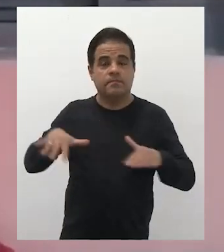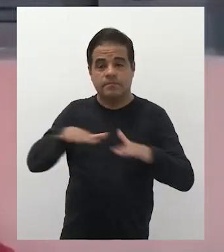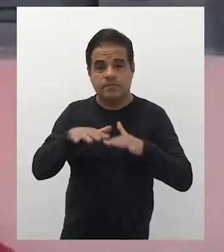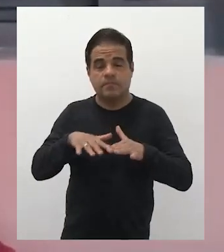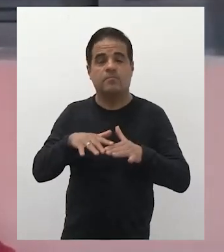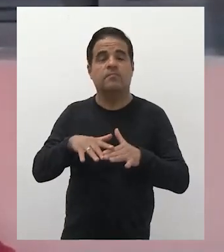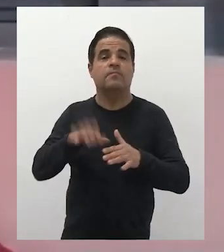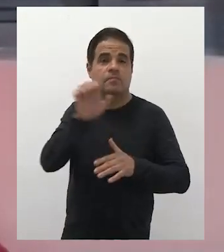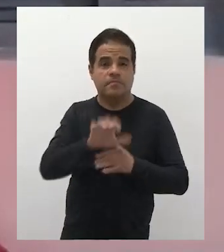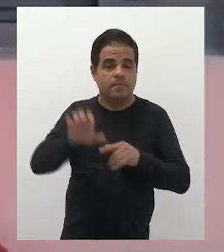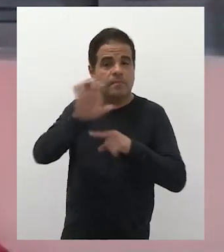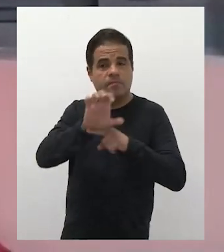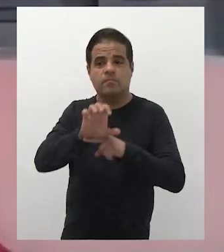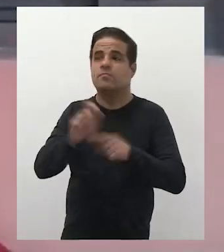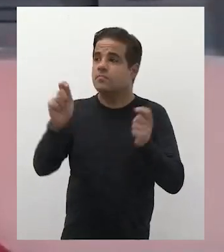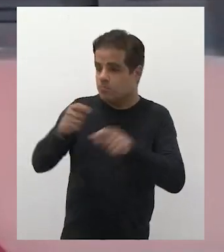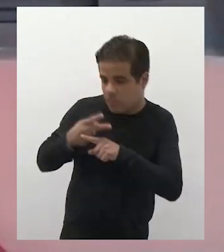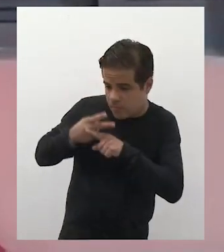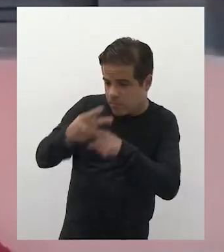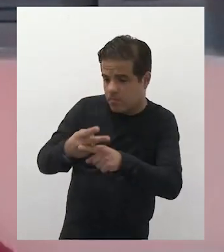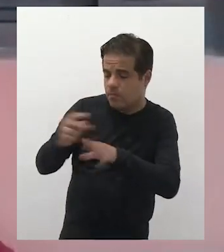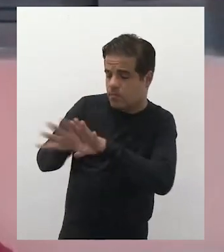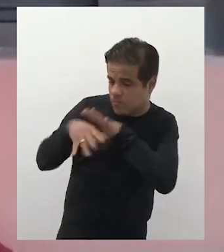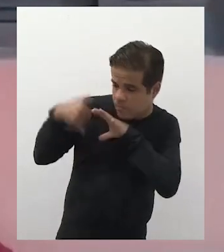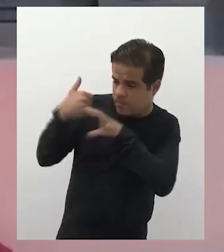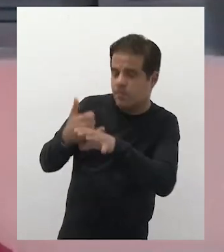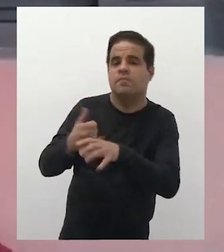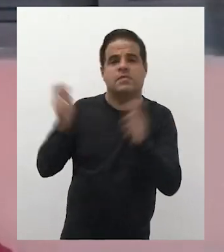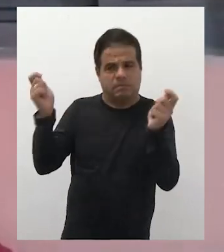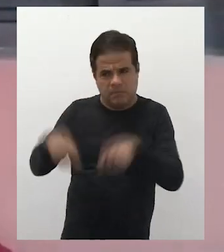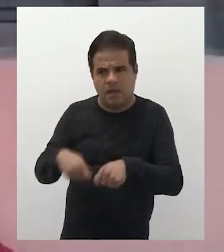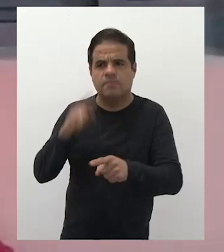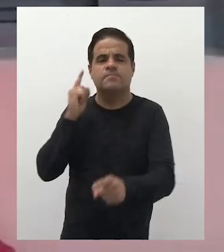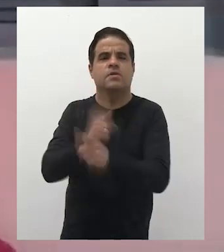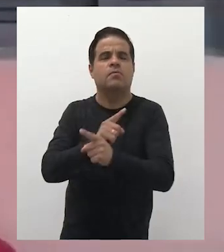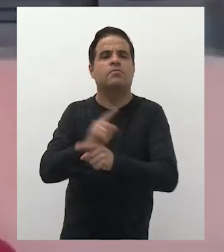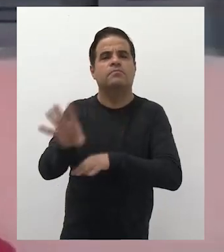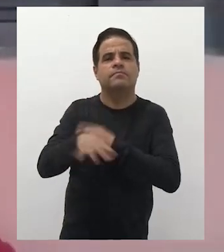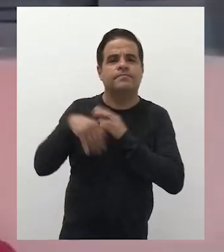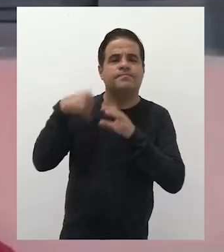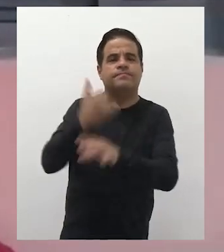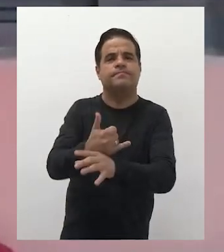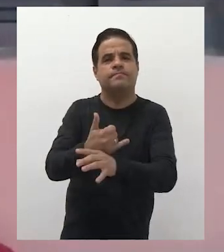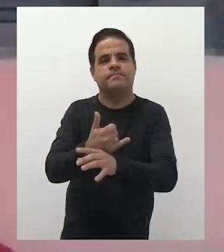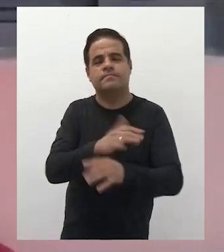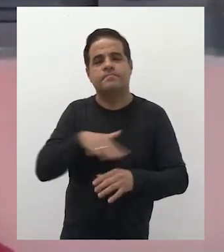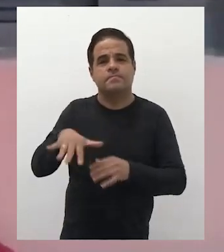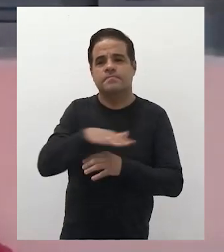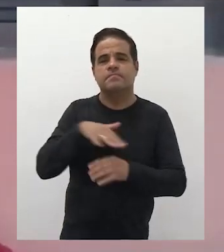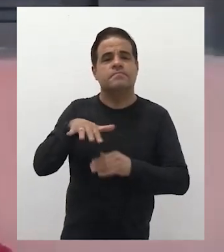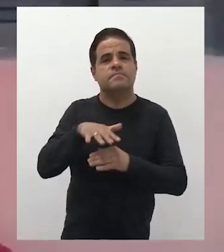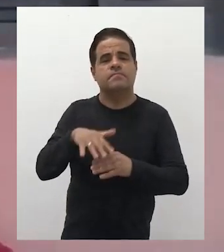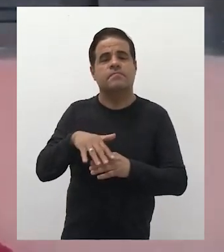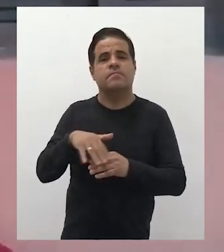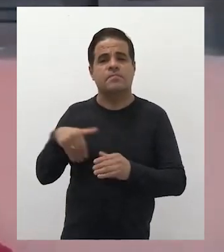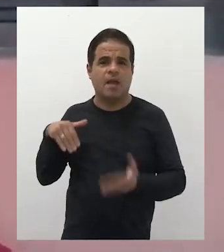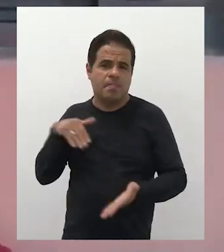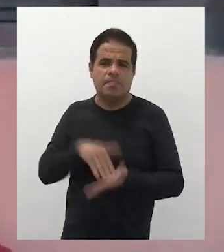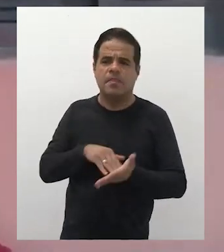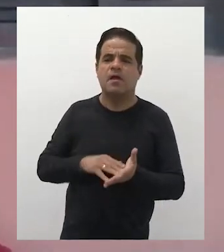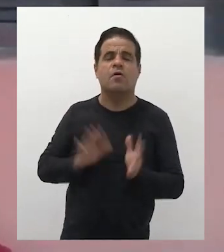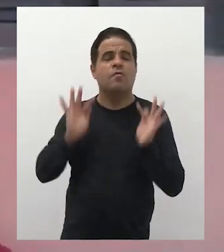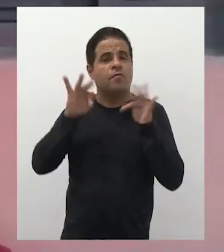São Paulo. Então, você procurando lá no YouTube, você acha o Centro de Mídias. No Centro de Mídias, você vai até o final